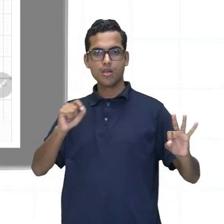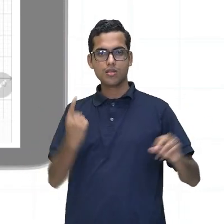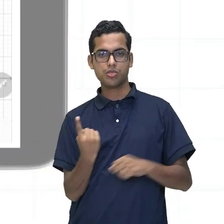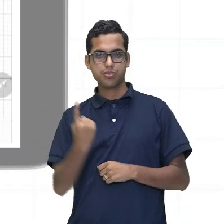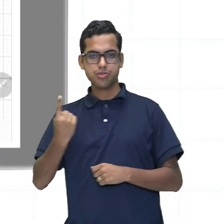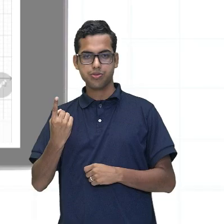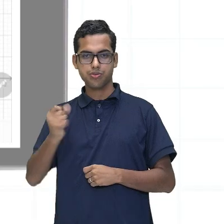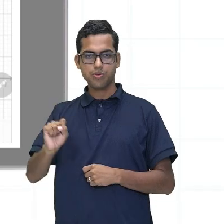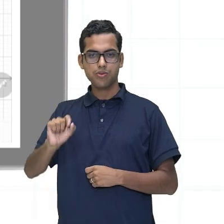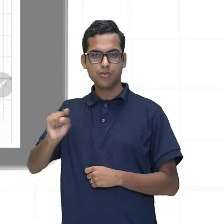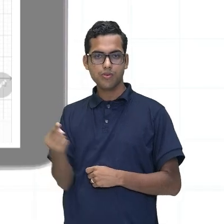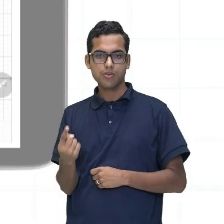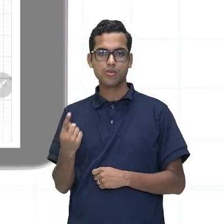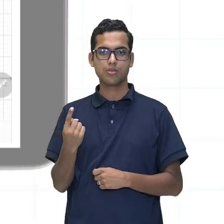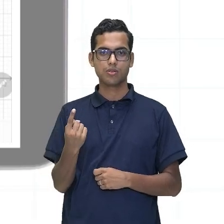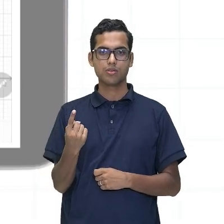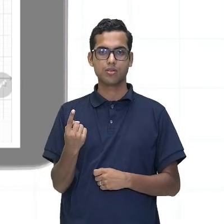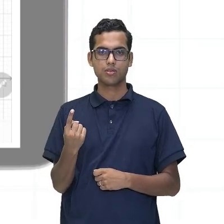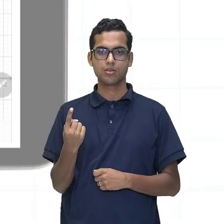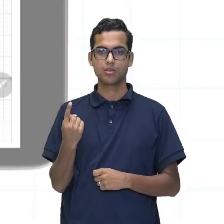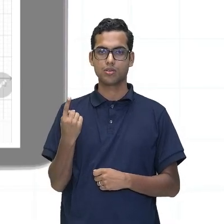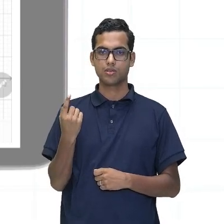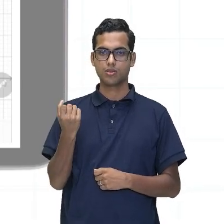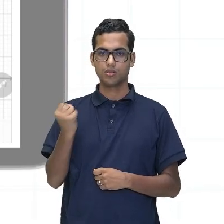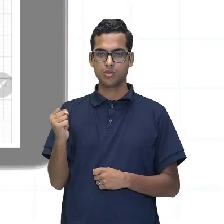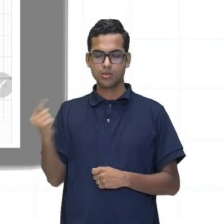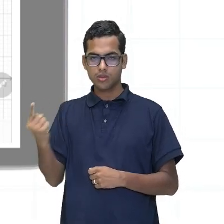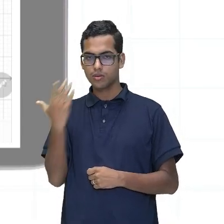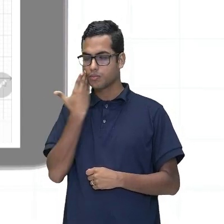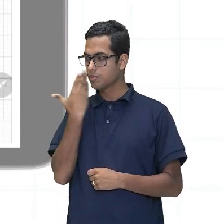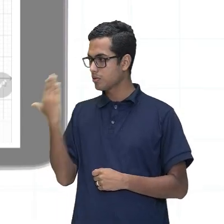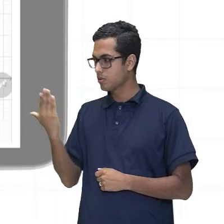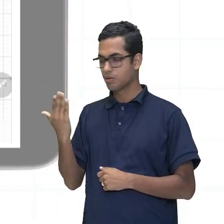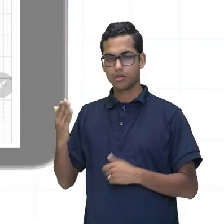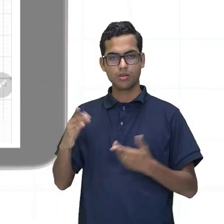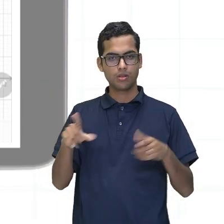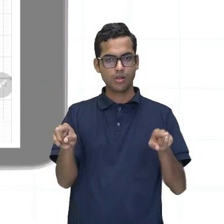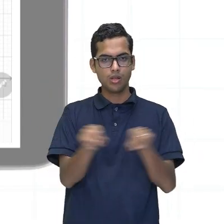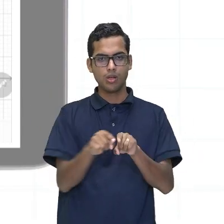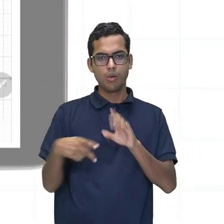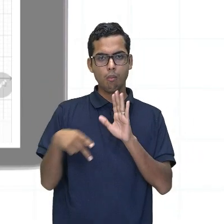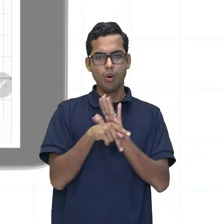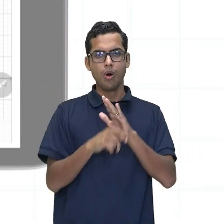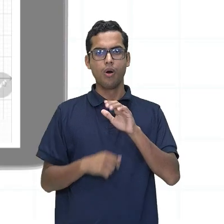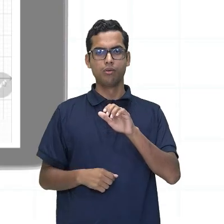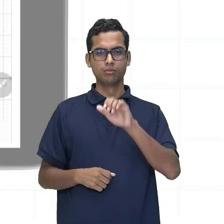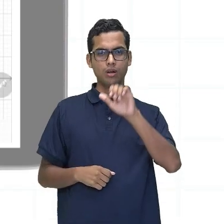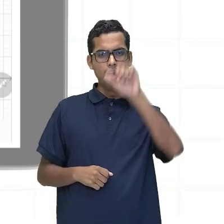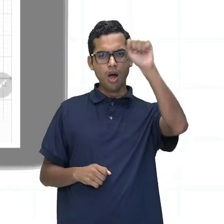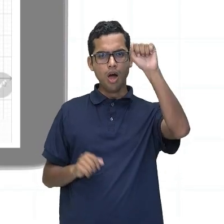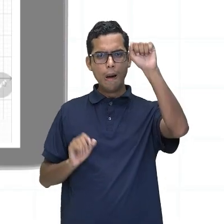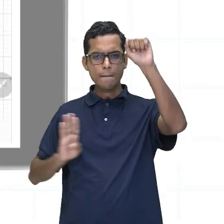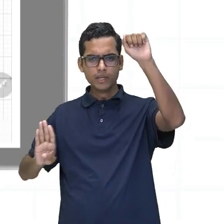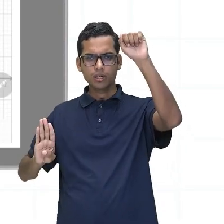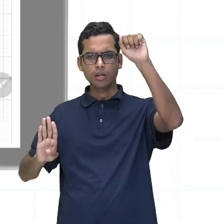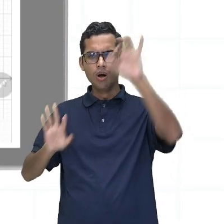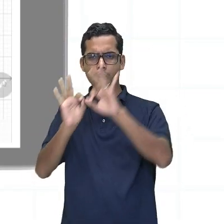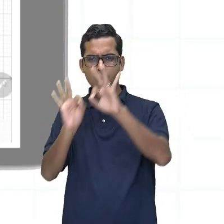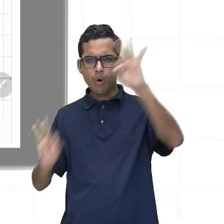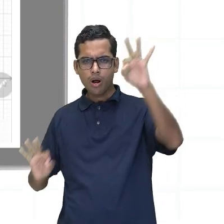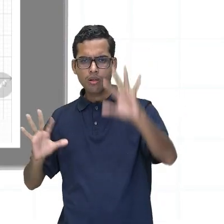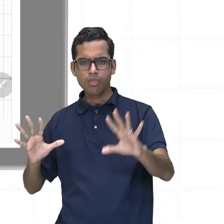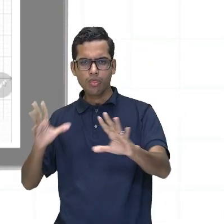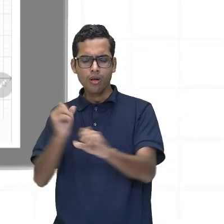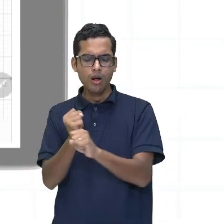gente soma as duas menores medidas, aqui a medida AB com a medida CA, esse resultado